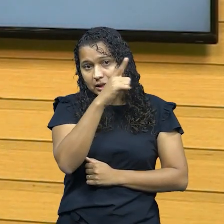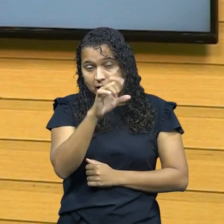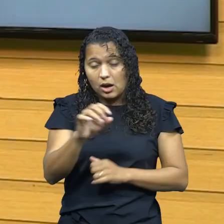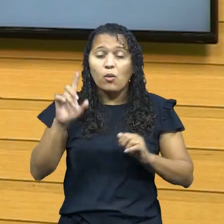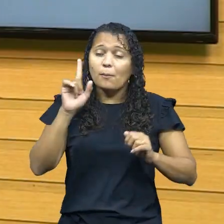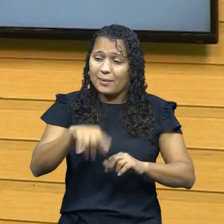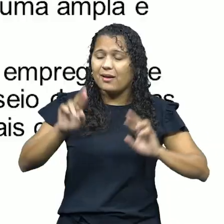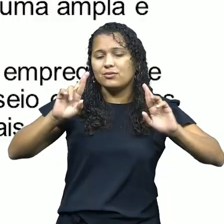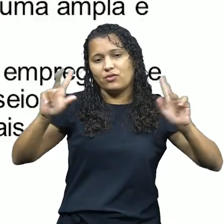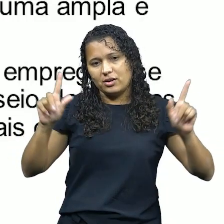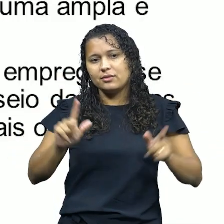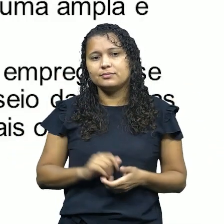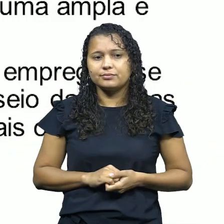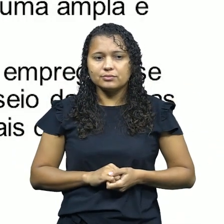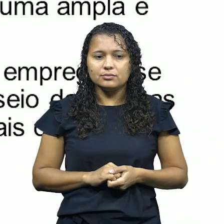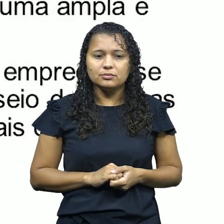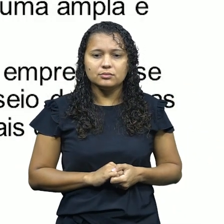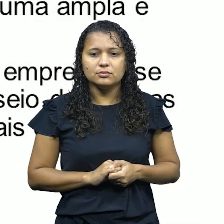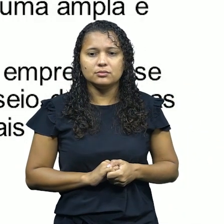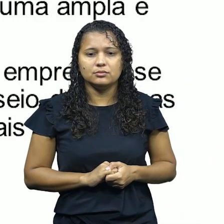é diferente.